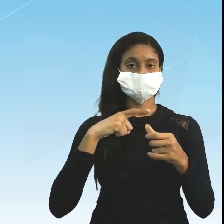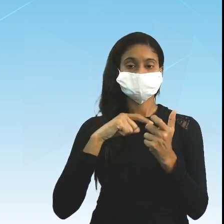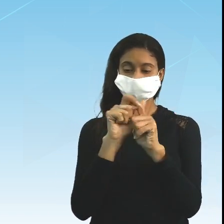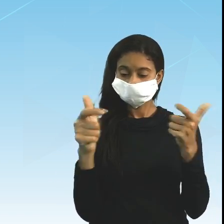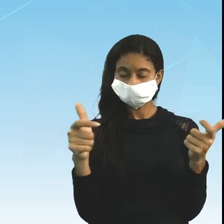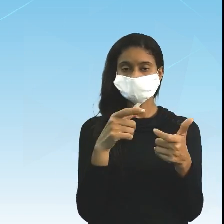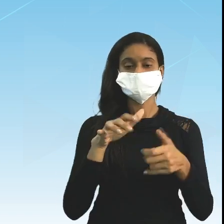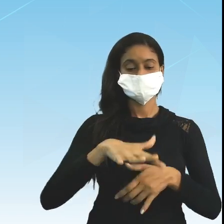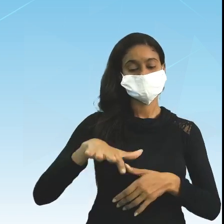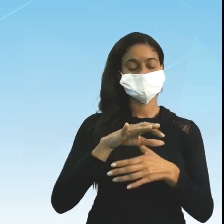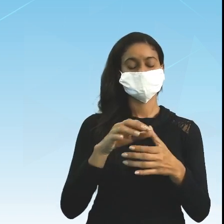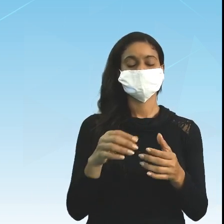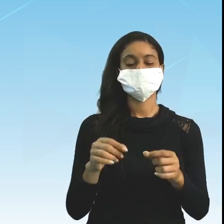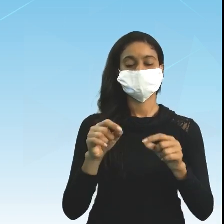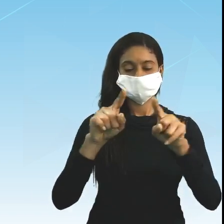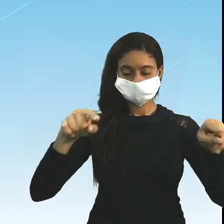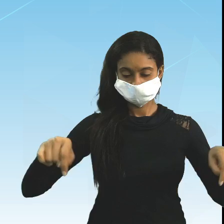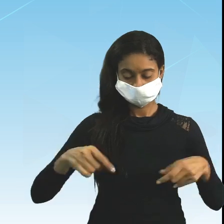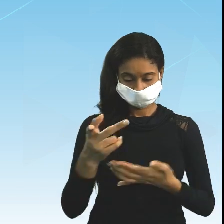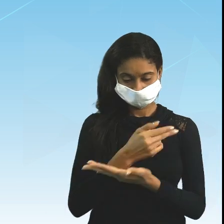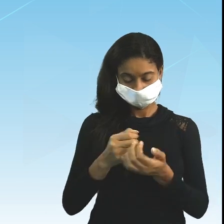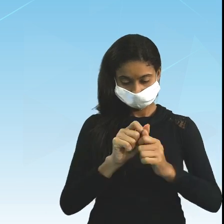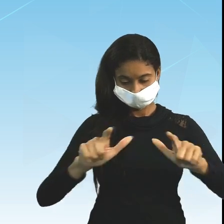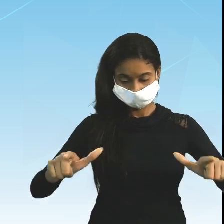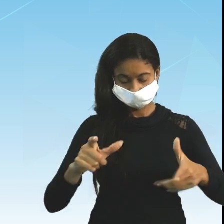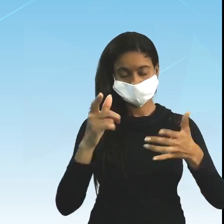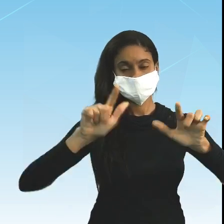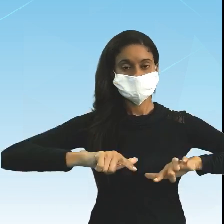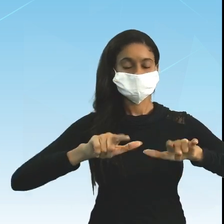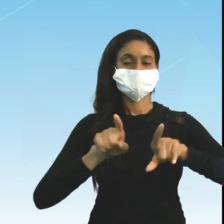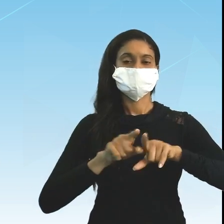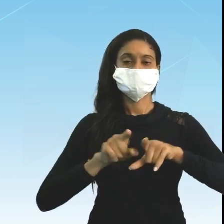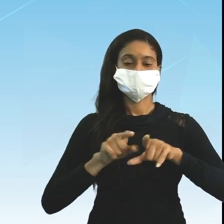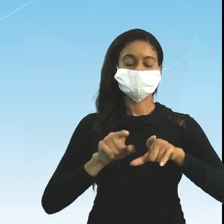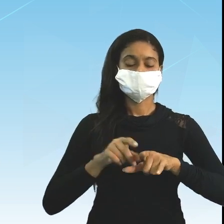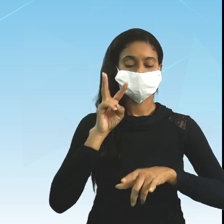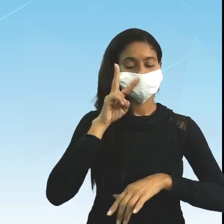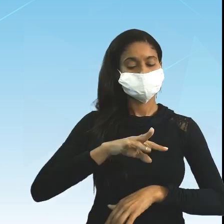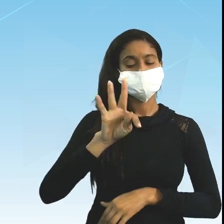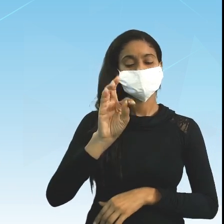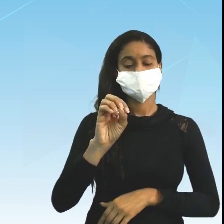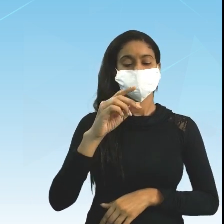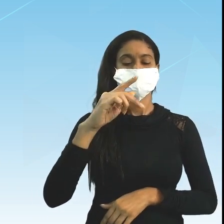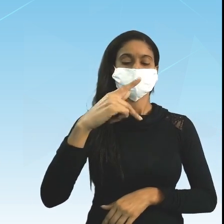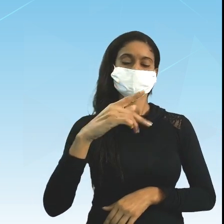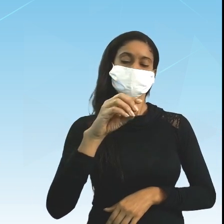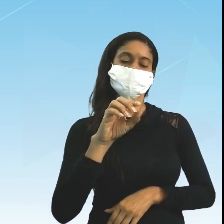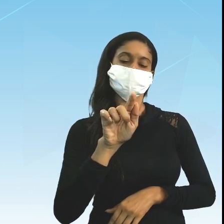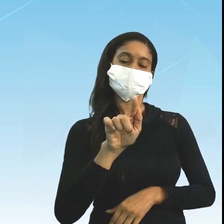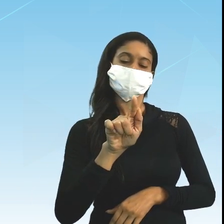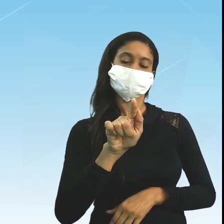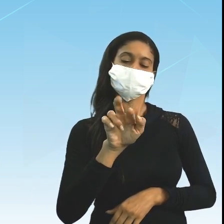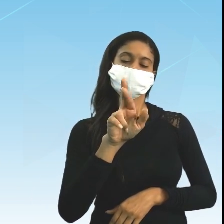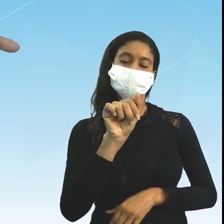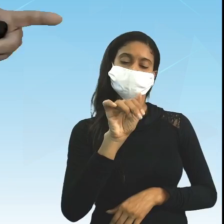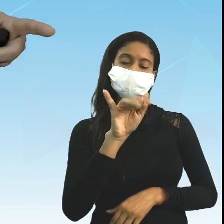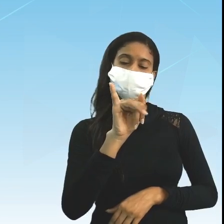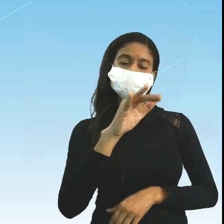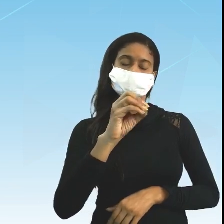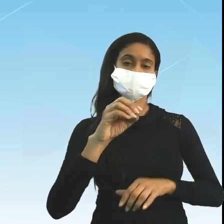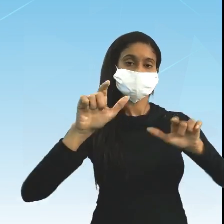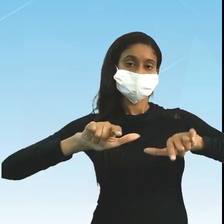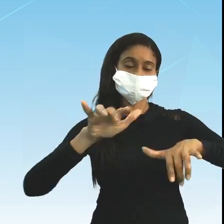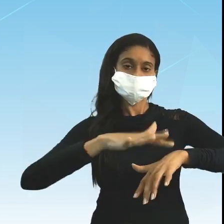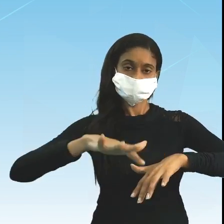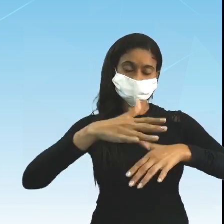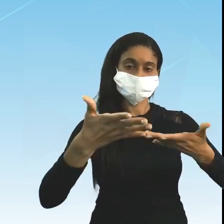em plantas, em levantamentos topográficos, porque eu saber essa metragem dessa sala aqui, a metragem dessa escola